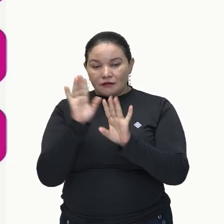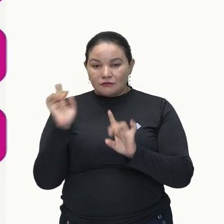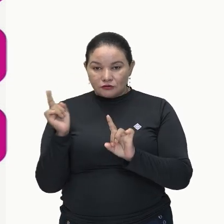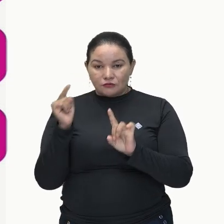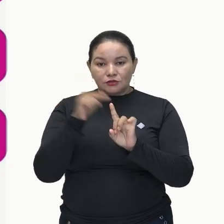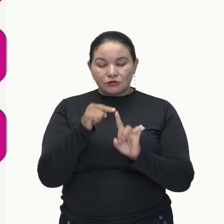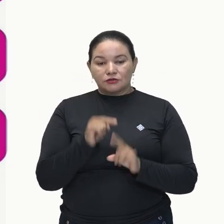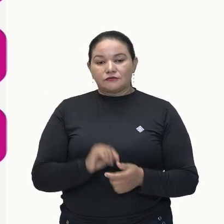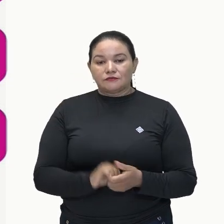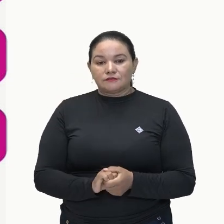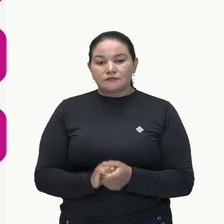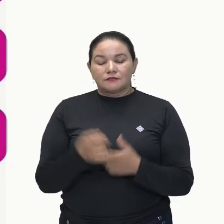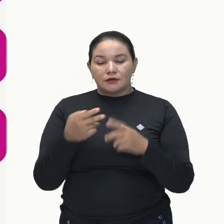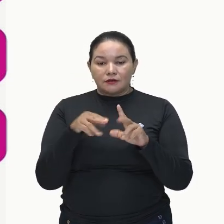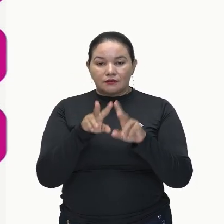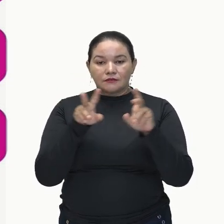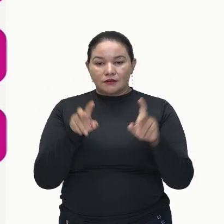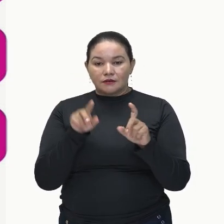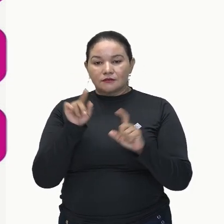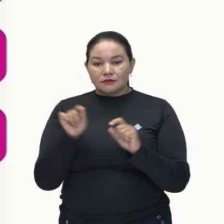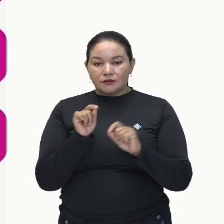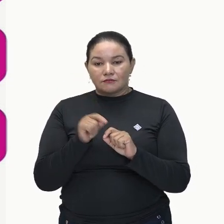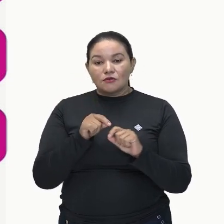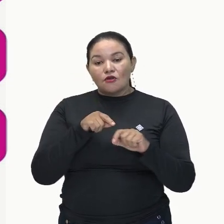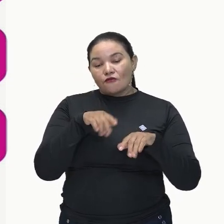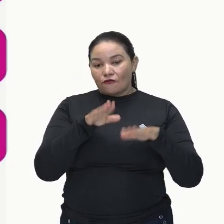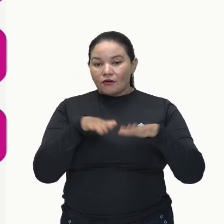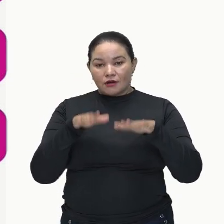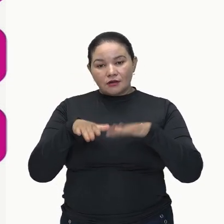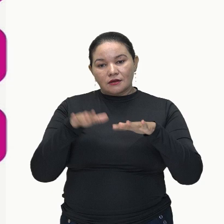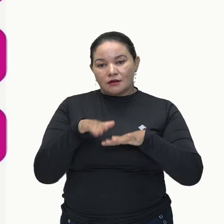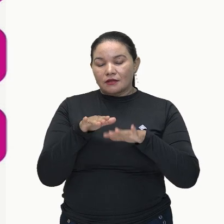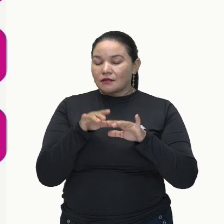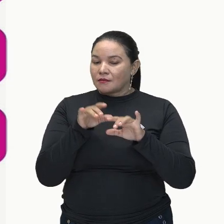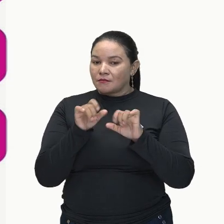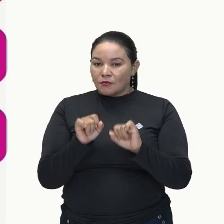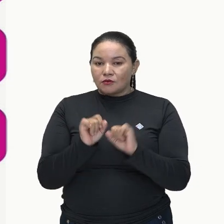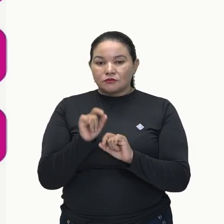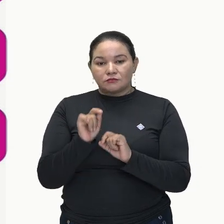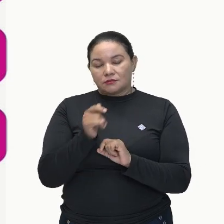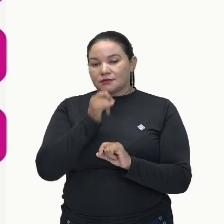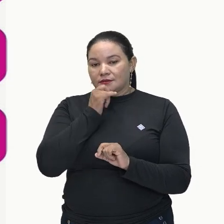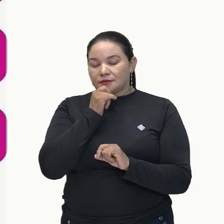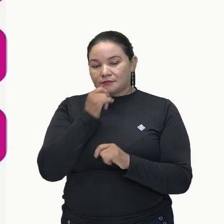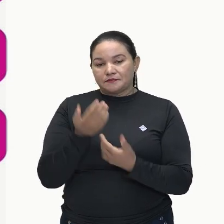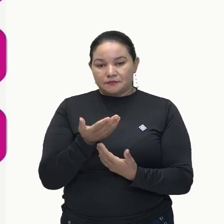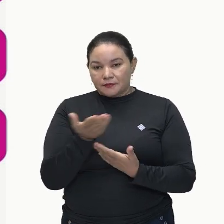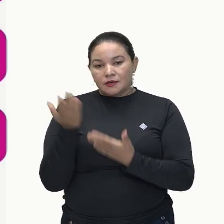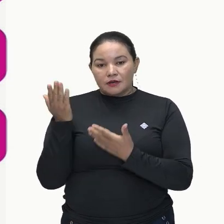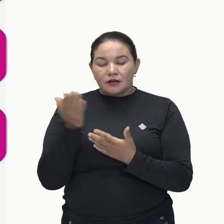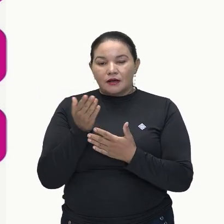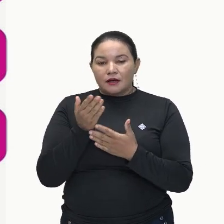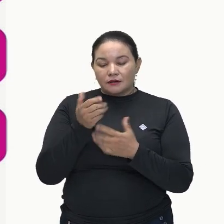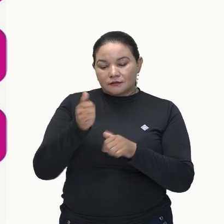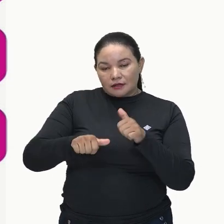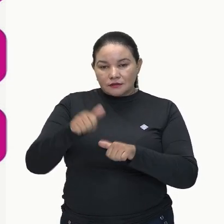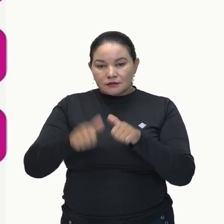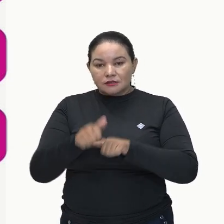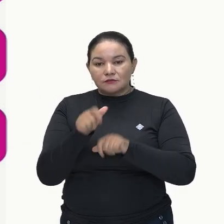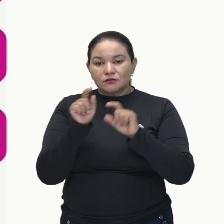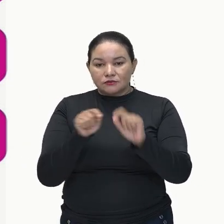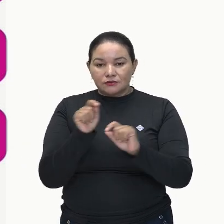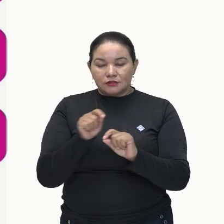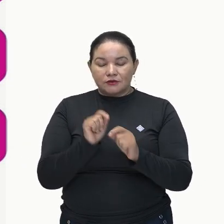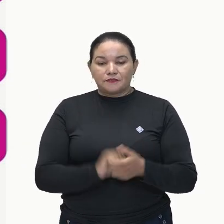Qual a temática? Variadas. A temática pode ser variada. Essa, por exemplo, que nós analisamos aí